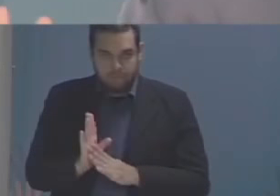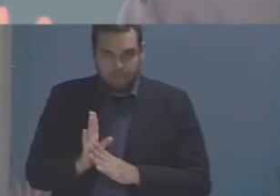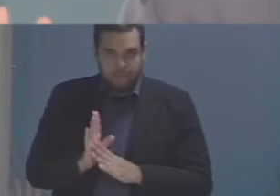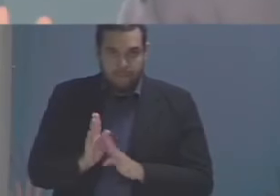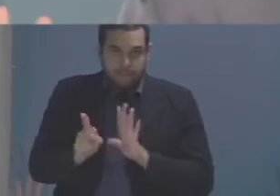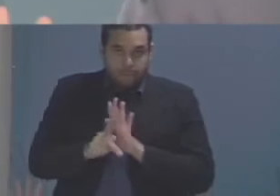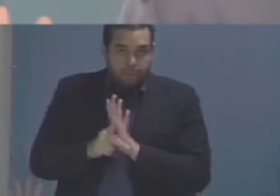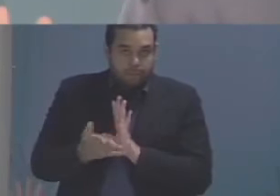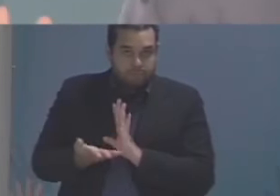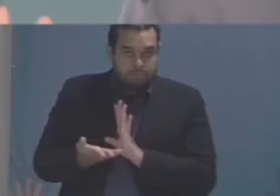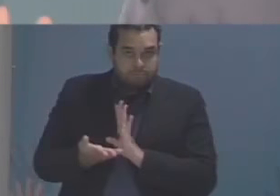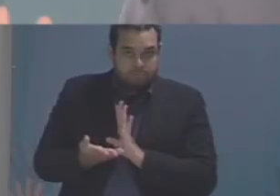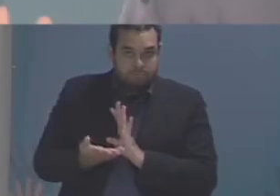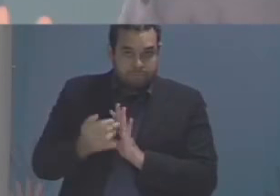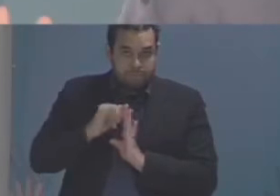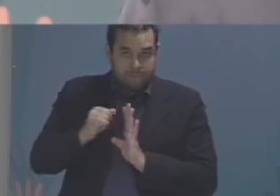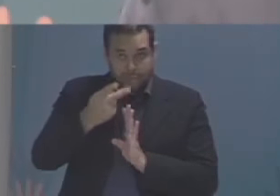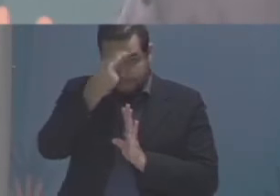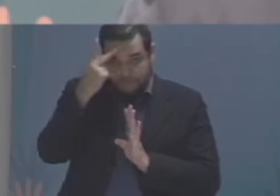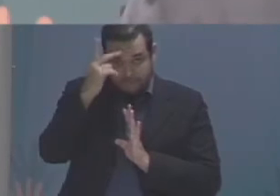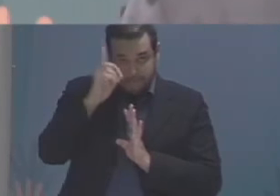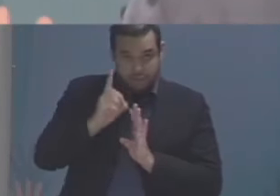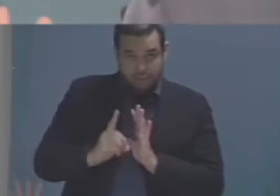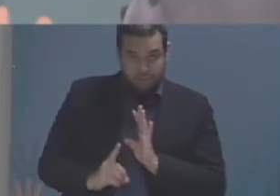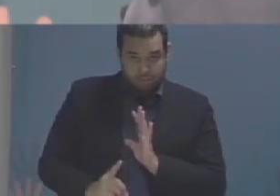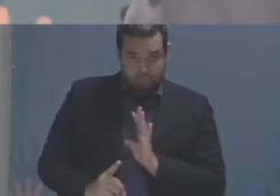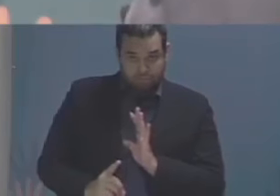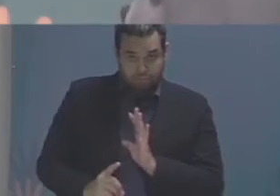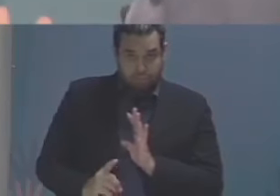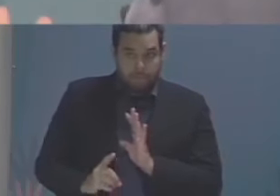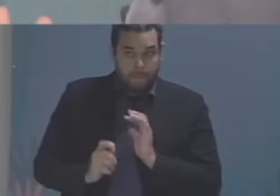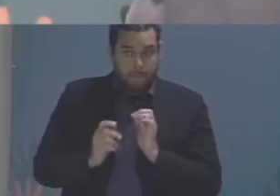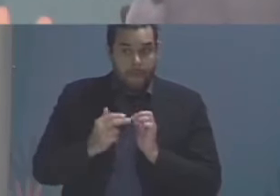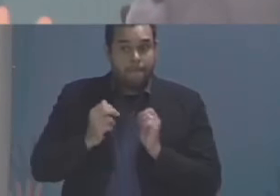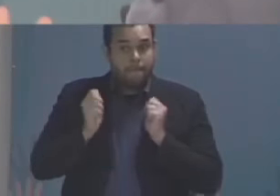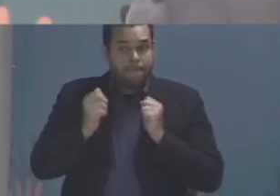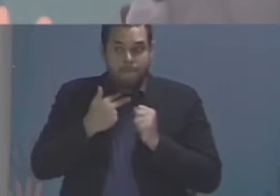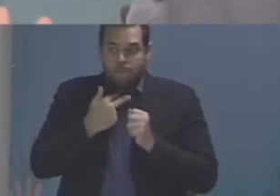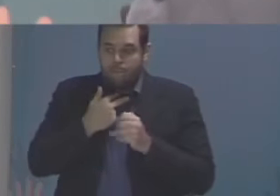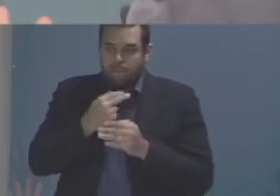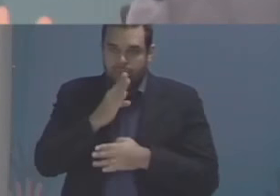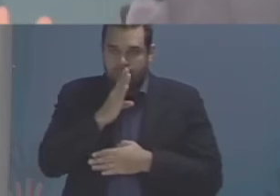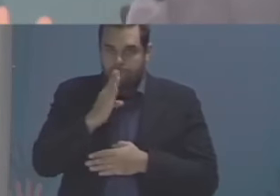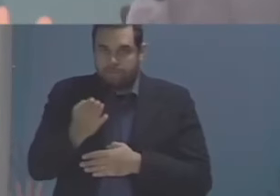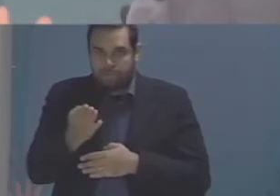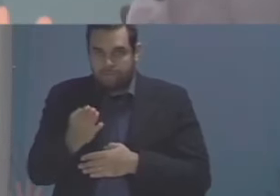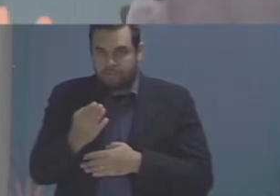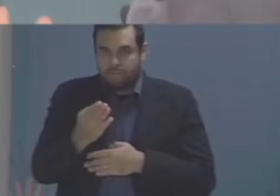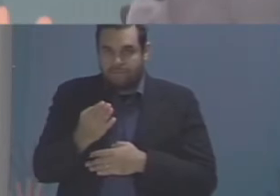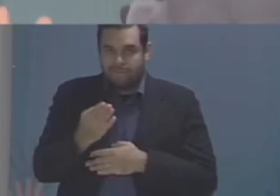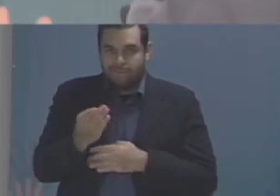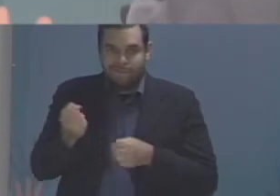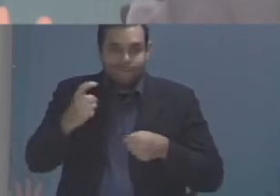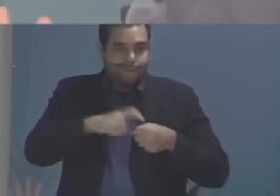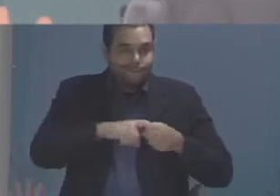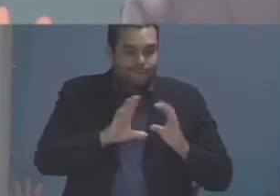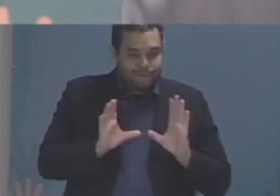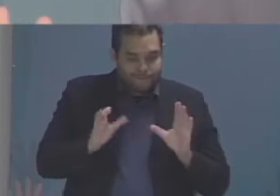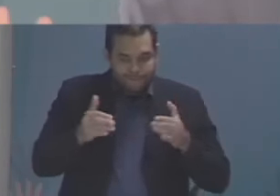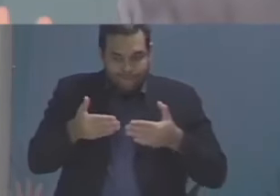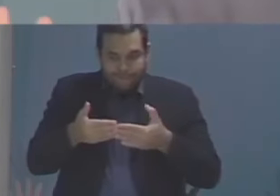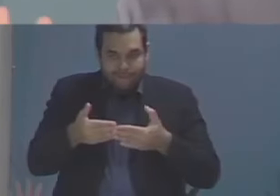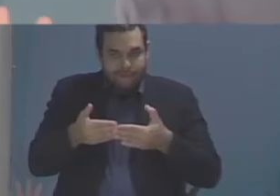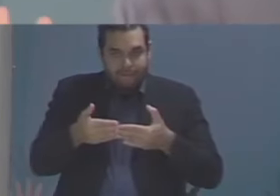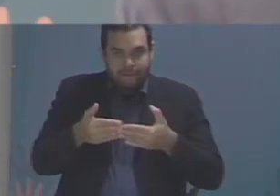são, enquanto sujeito de direitos, de que elas não possam se expressar, nós vamos cair naquele cerceamento